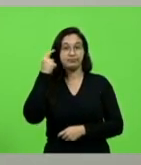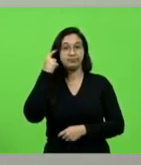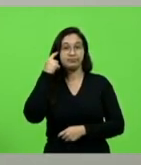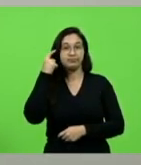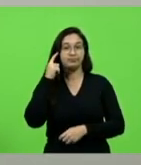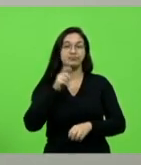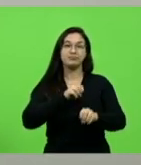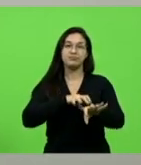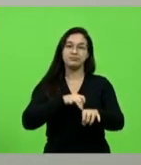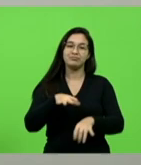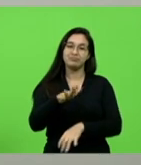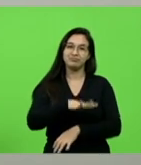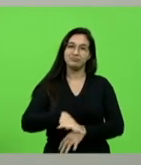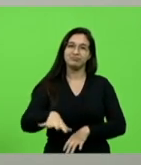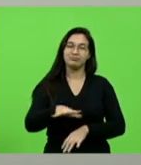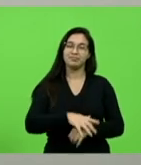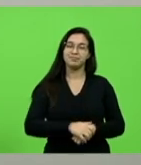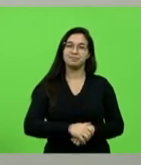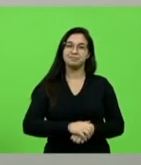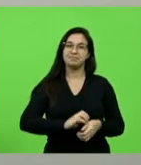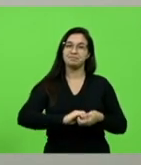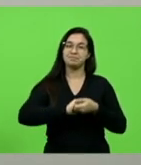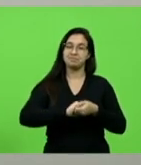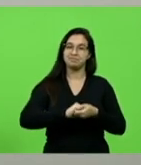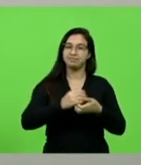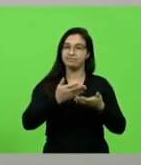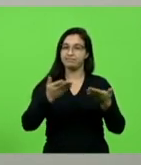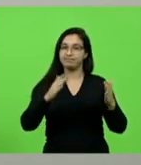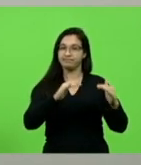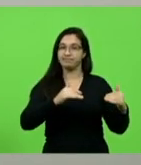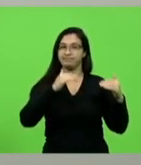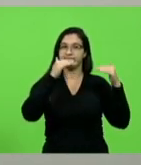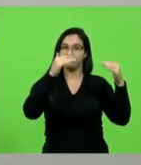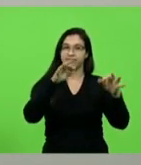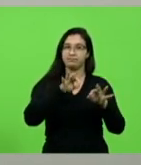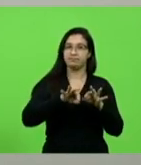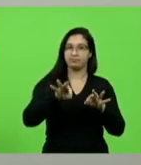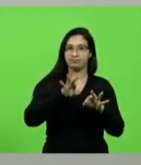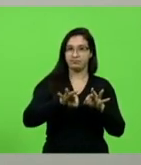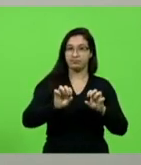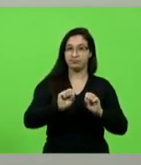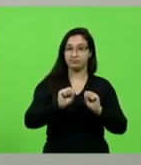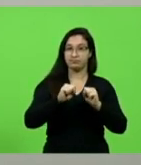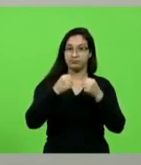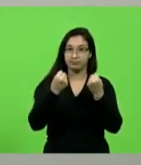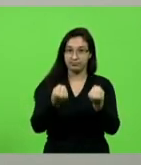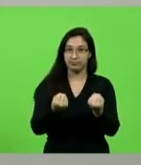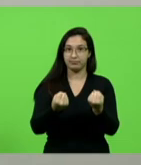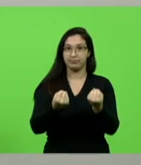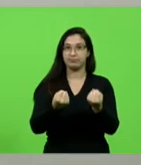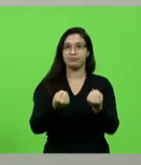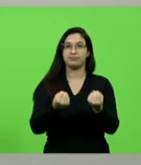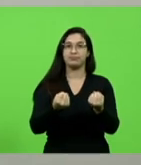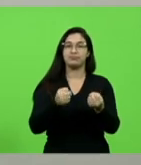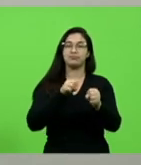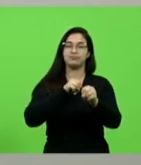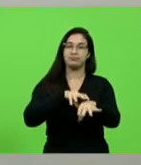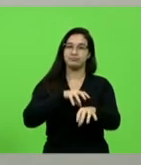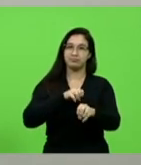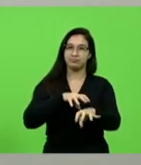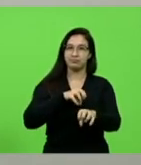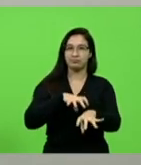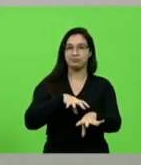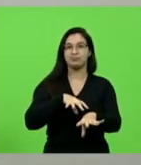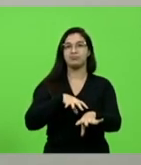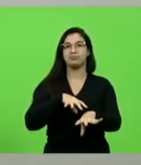momento. Cumprimentar os demais parlamentares, as entidades que aqui estão, na defesa de uma educação, com